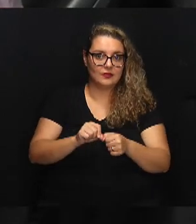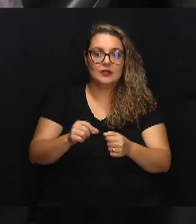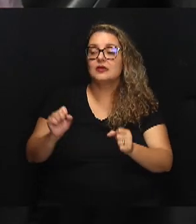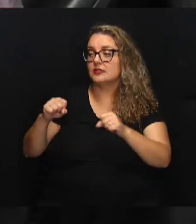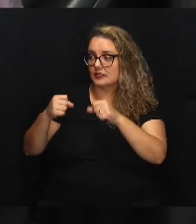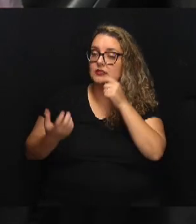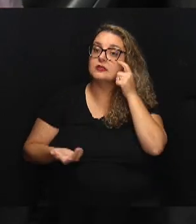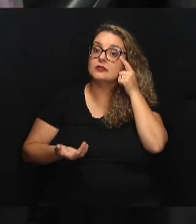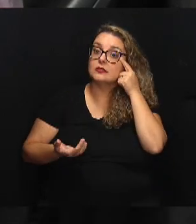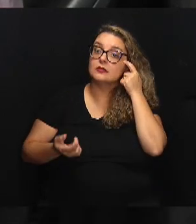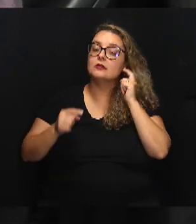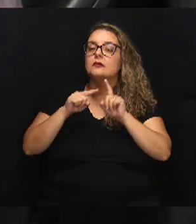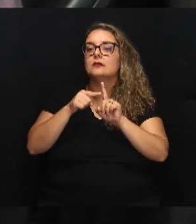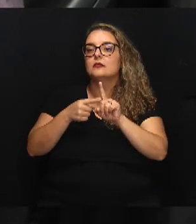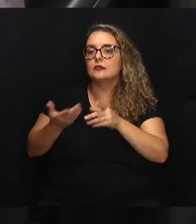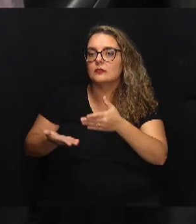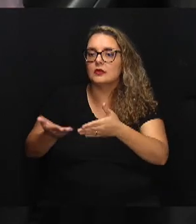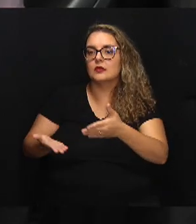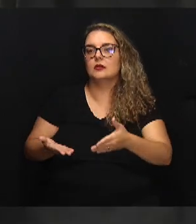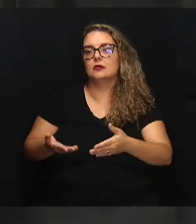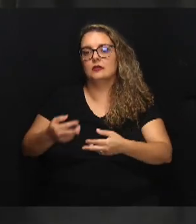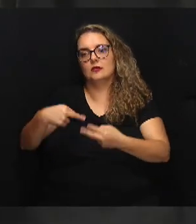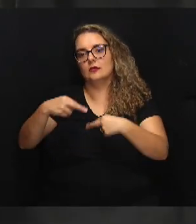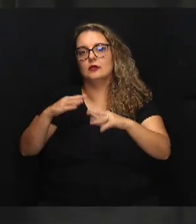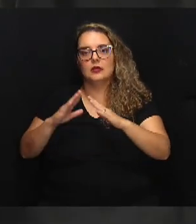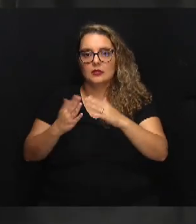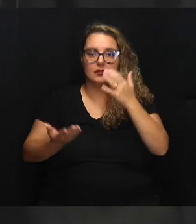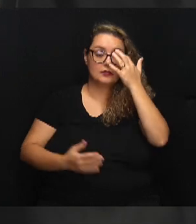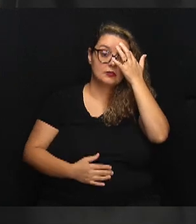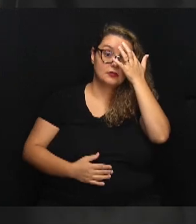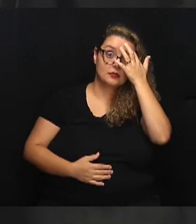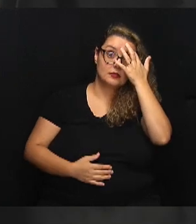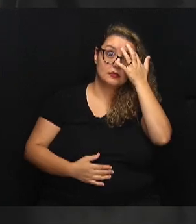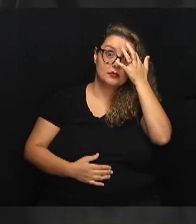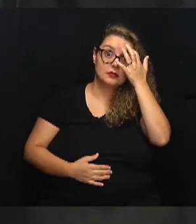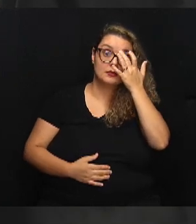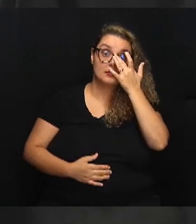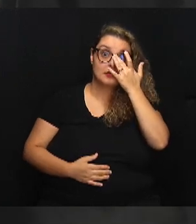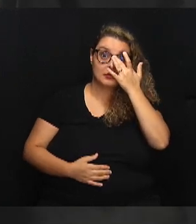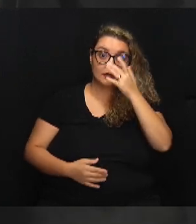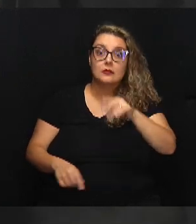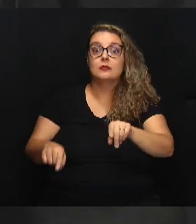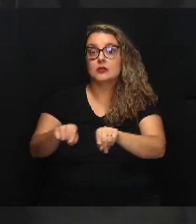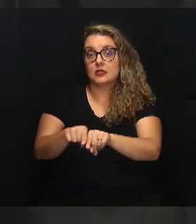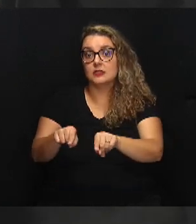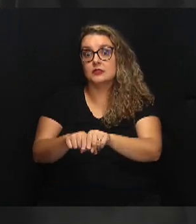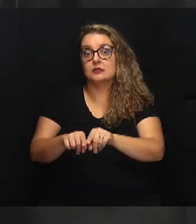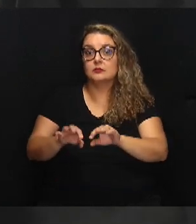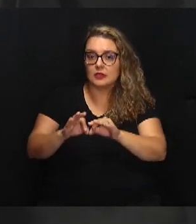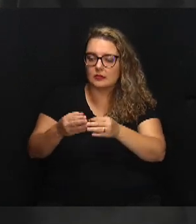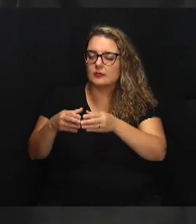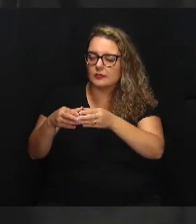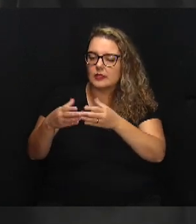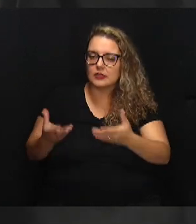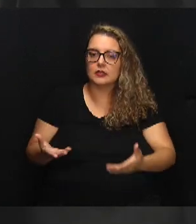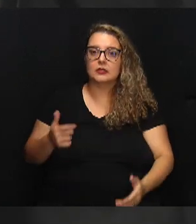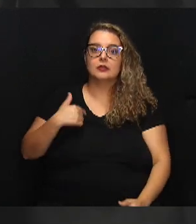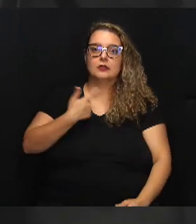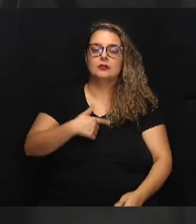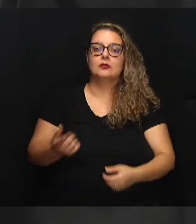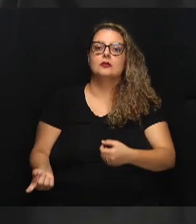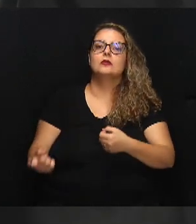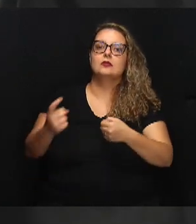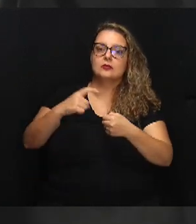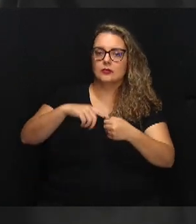para a maternidade, para cuidar das questões da casa, enfim, né? Mas também muito família, né? Então a gente acabou voltando